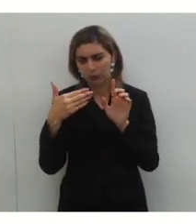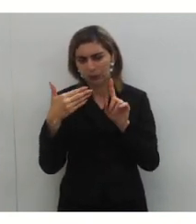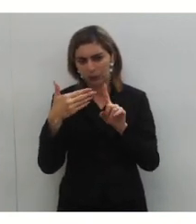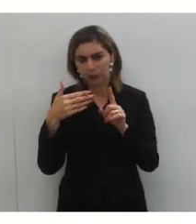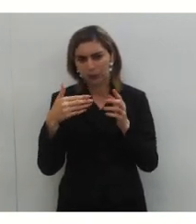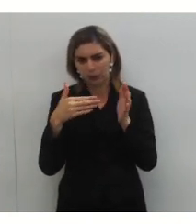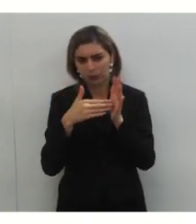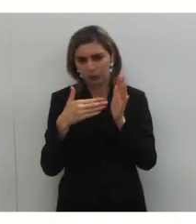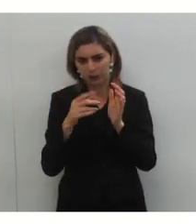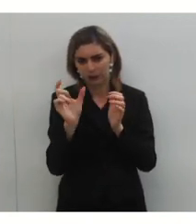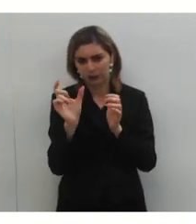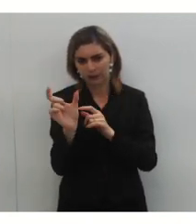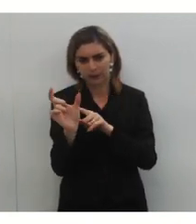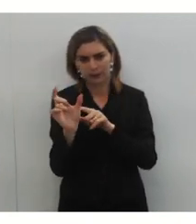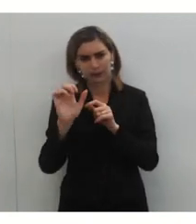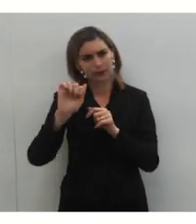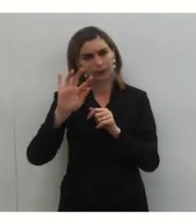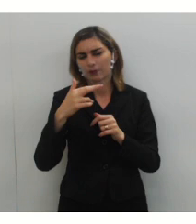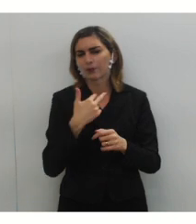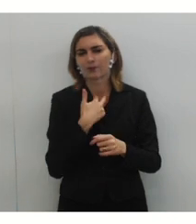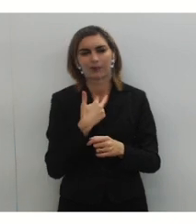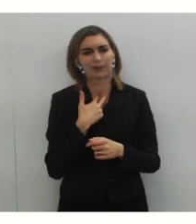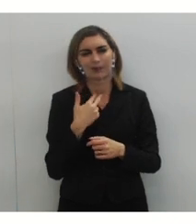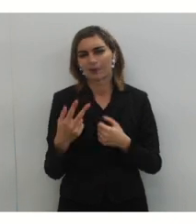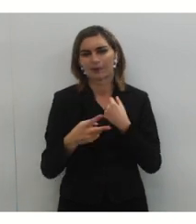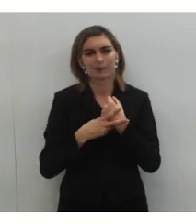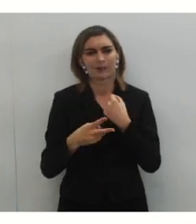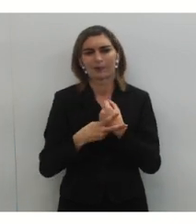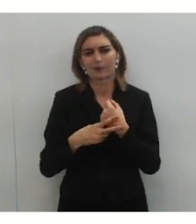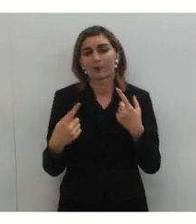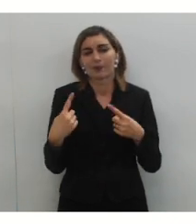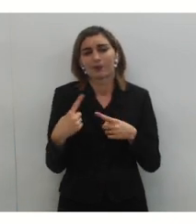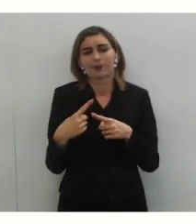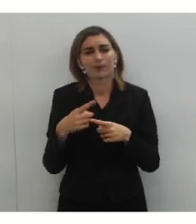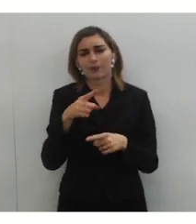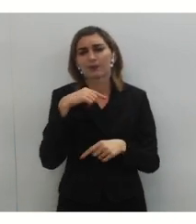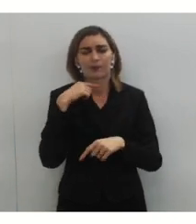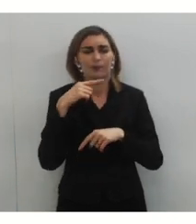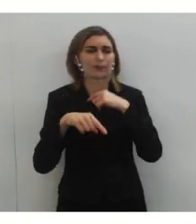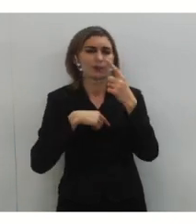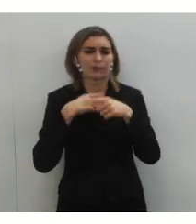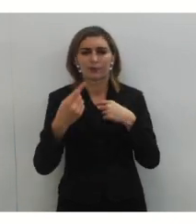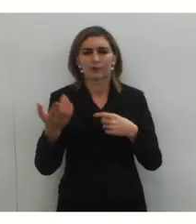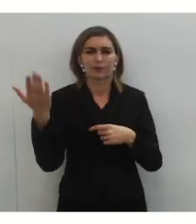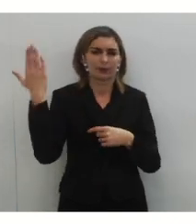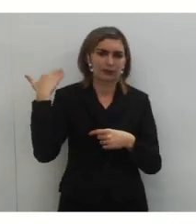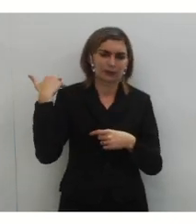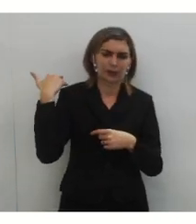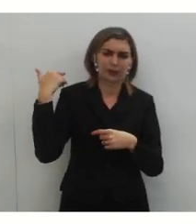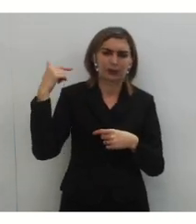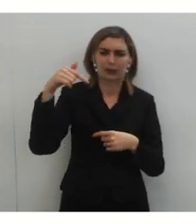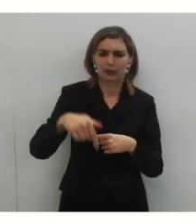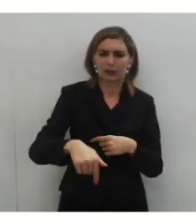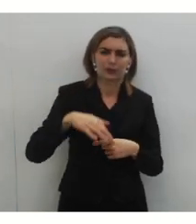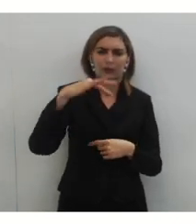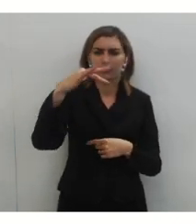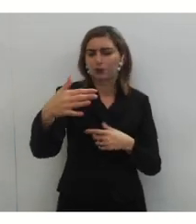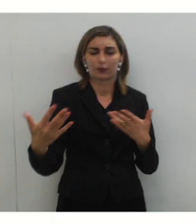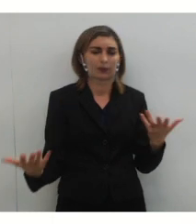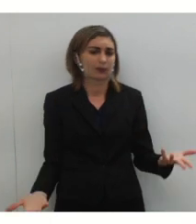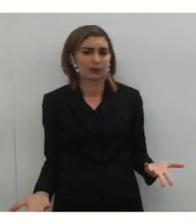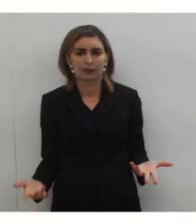segunda oração, alfabeto. Alfabeto não pode ser verbo, porque você não consegue colocar essa palavra no presente, passado e